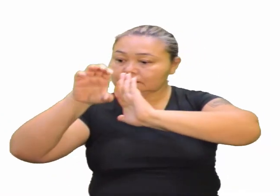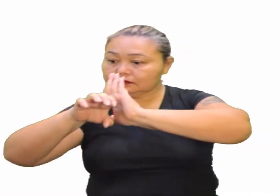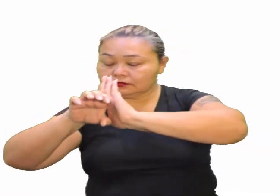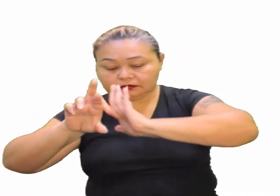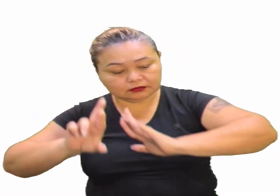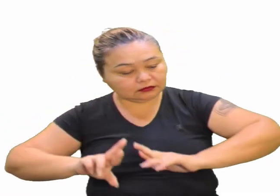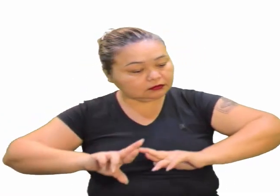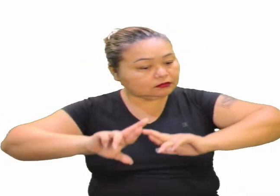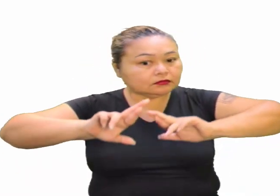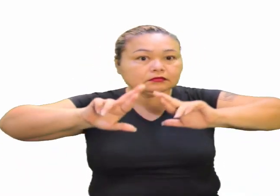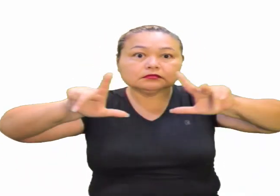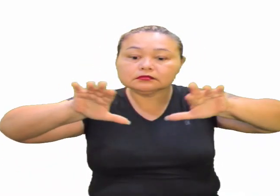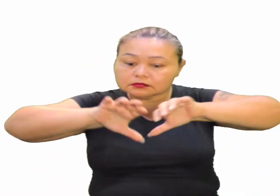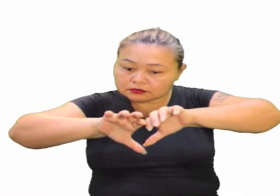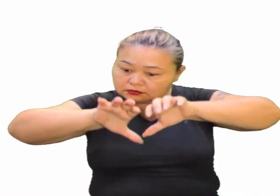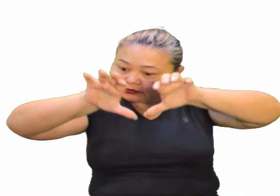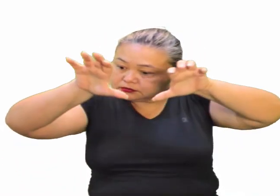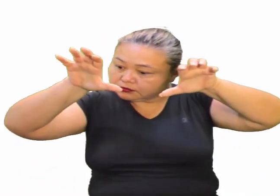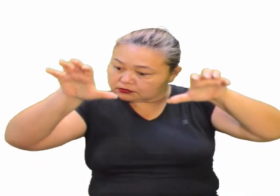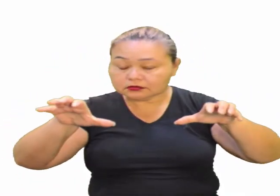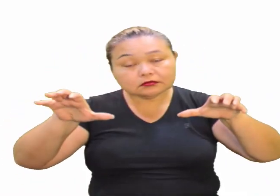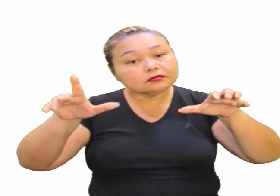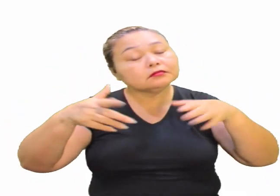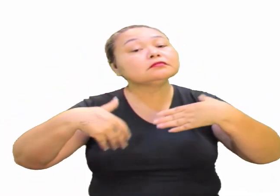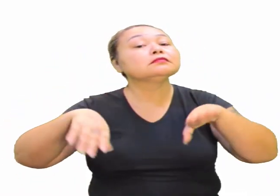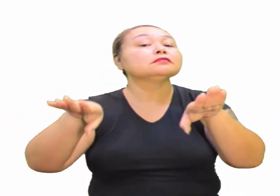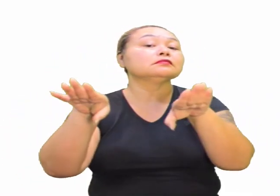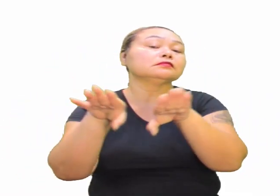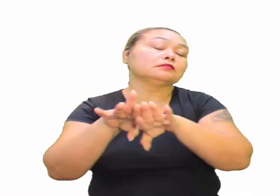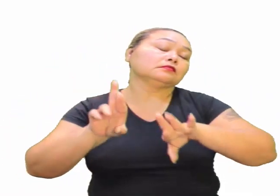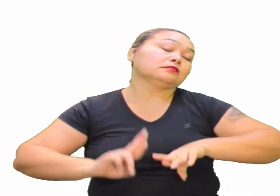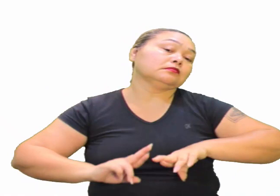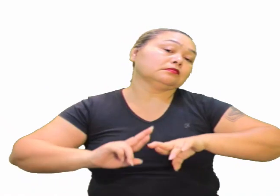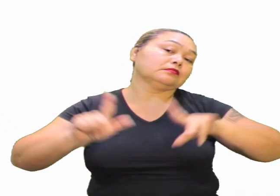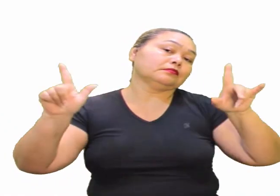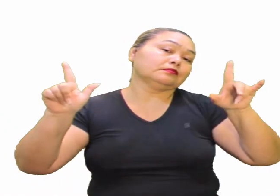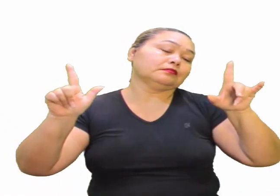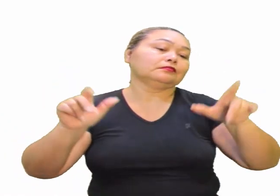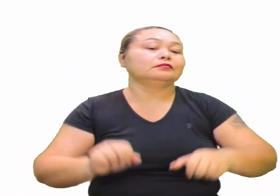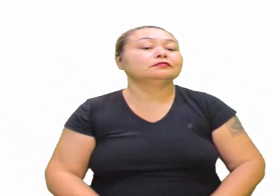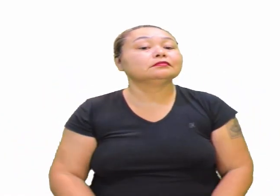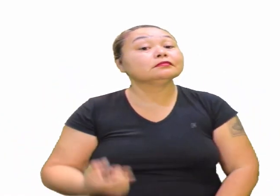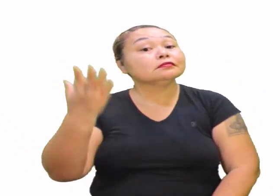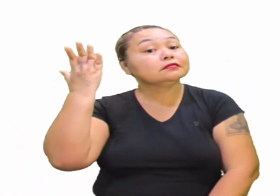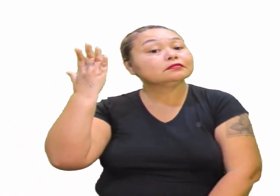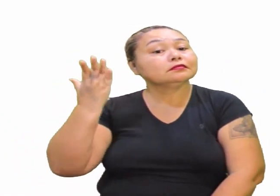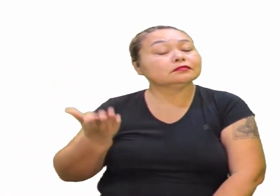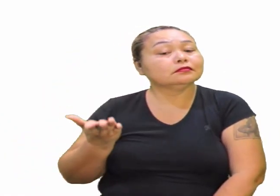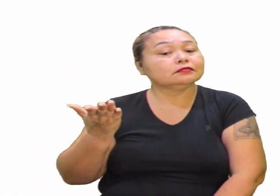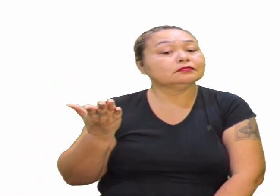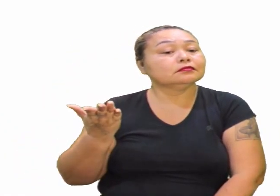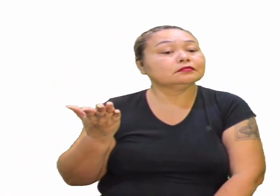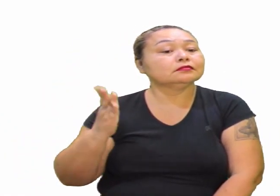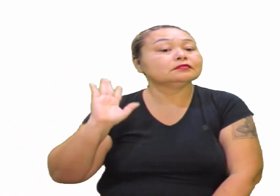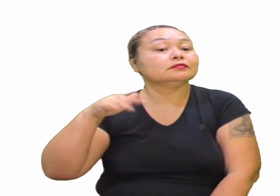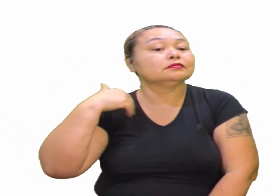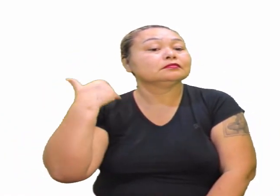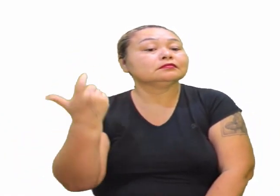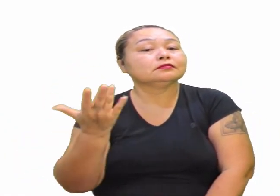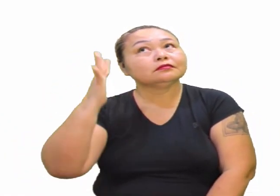totalmente independentes e também diferentes. Olha só, quando